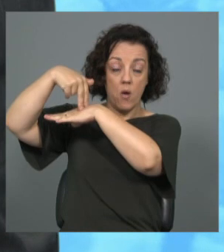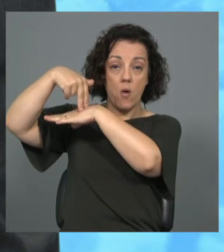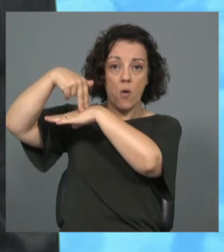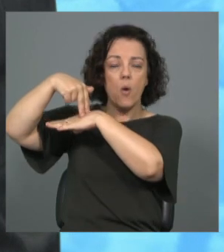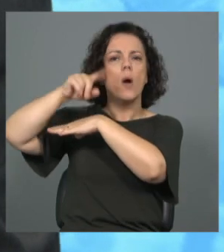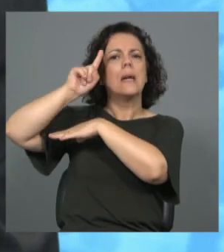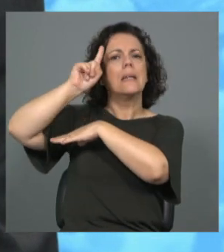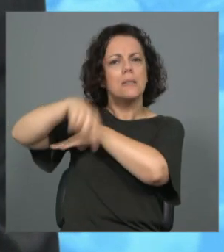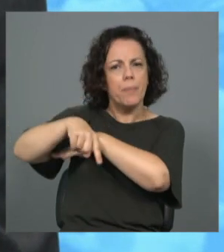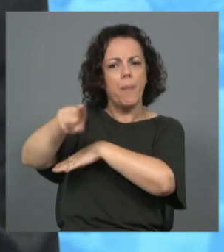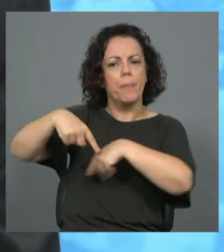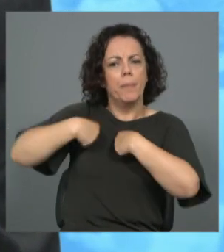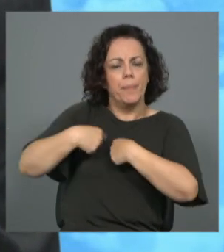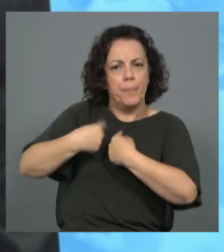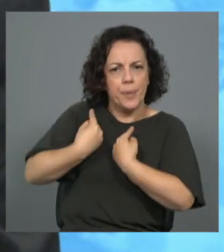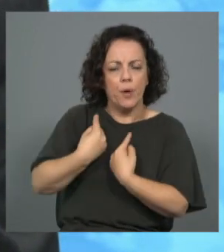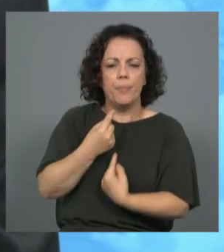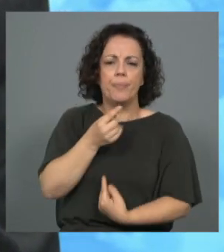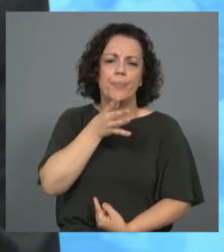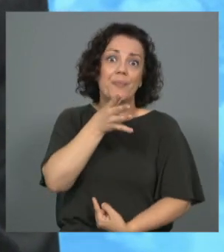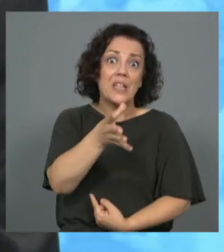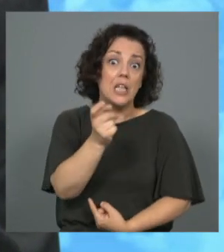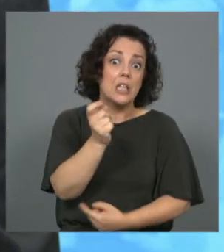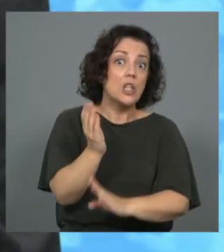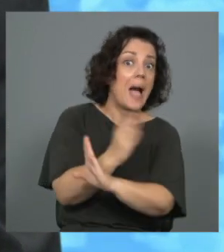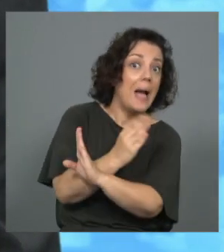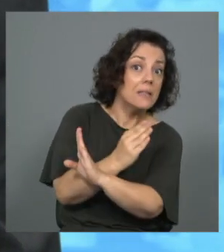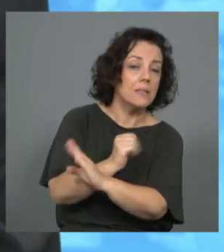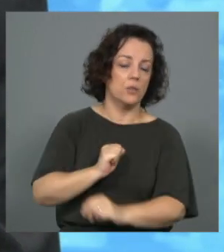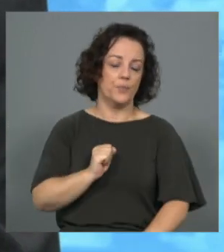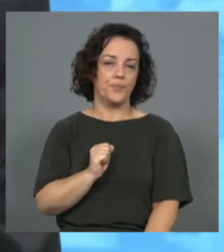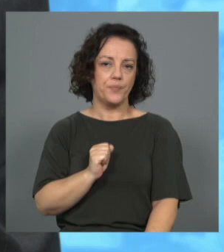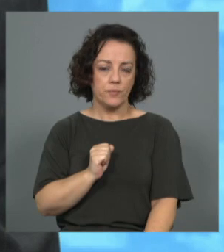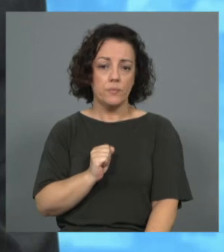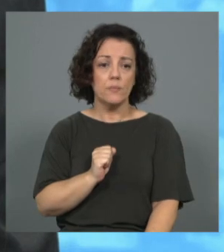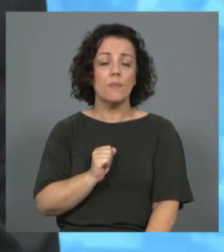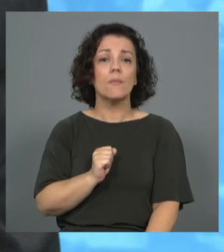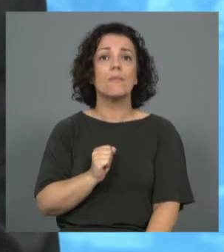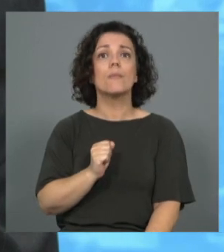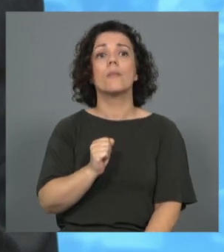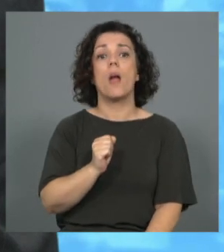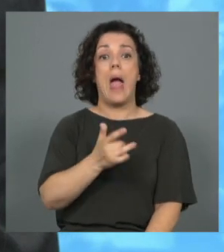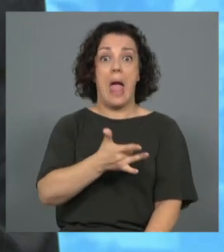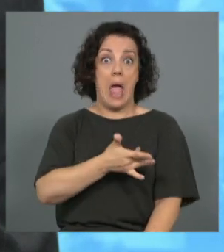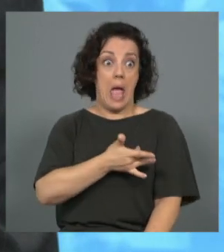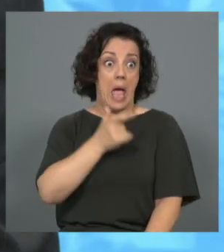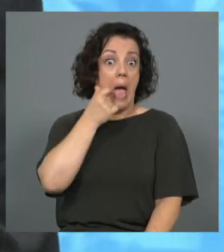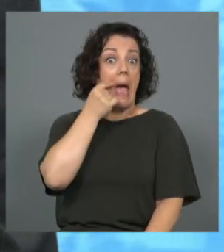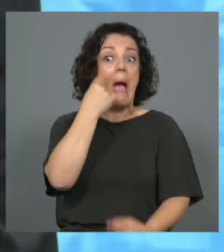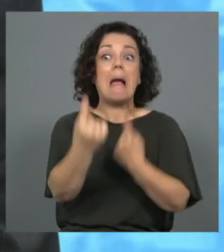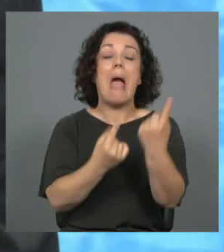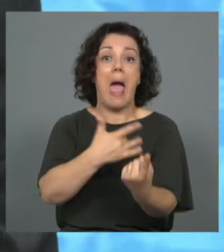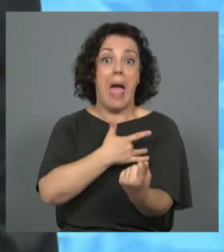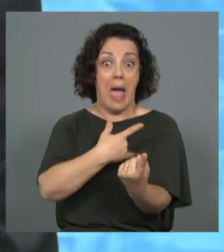daquilo que ele diz uns momentos antes. Quem me ama, o Pai